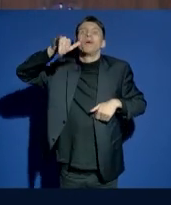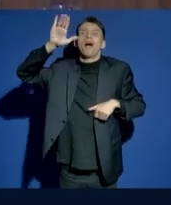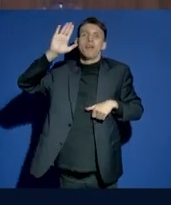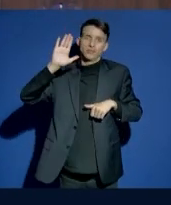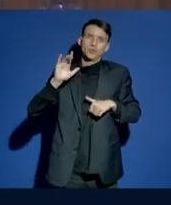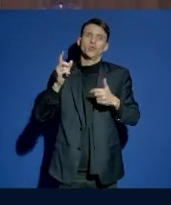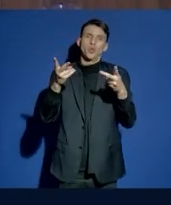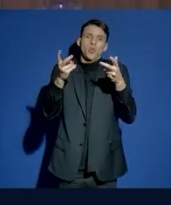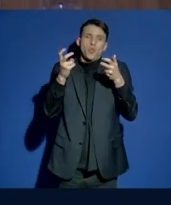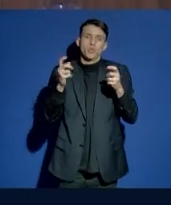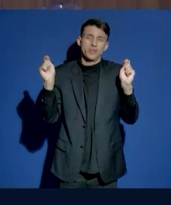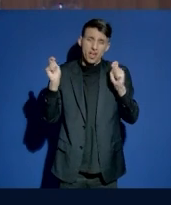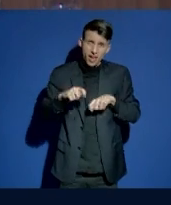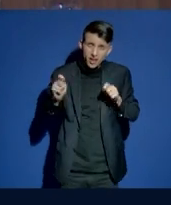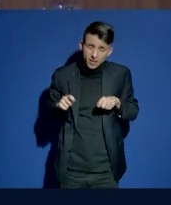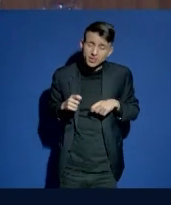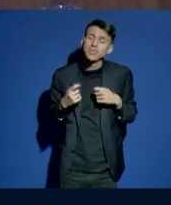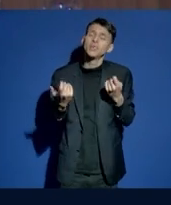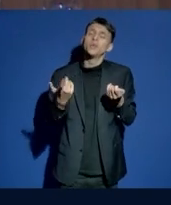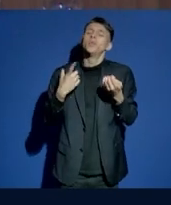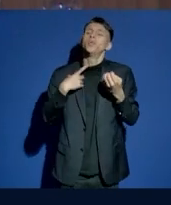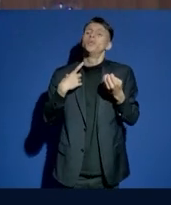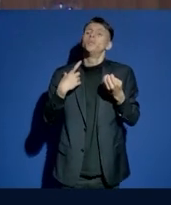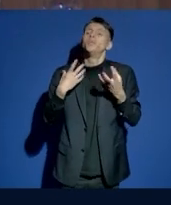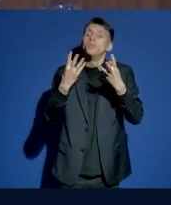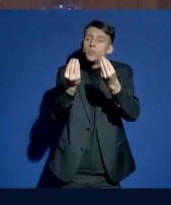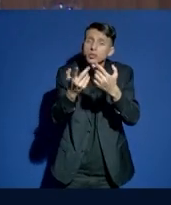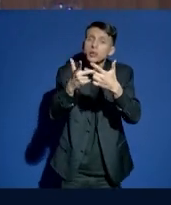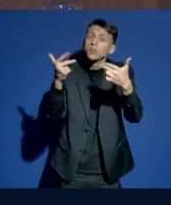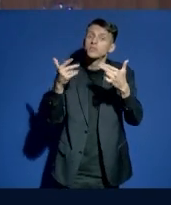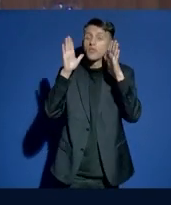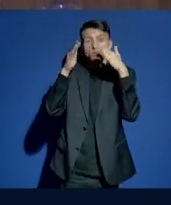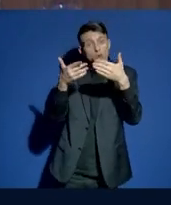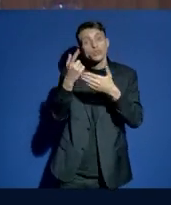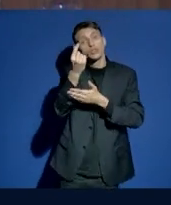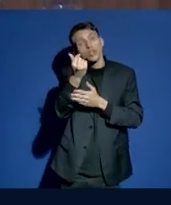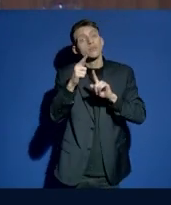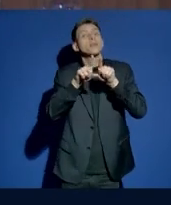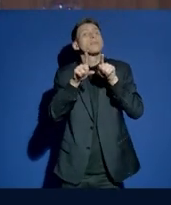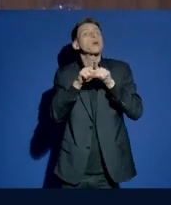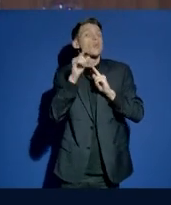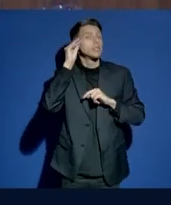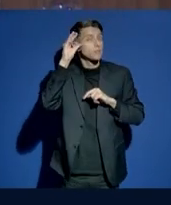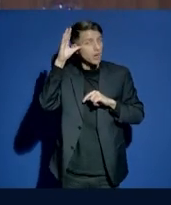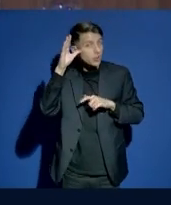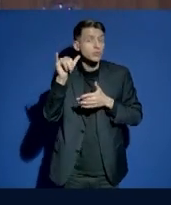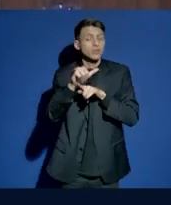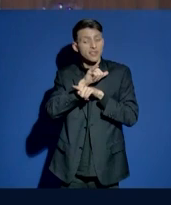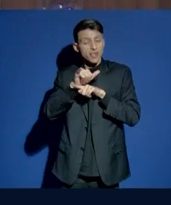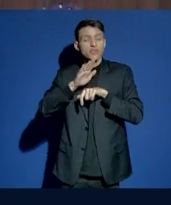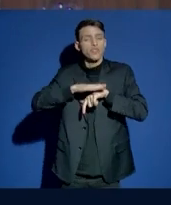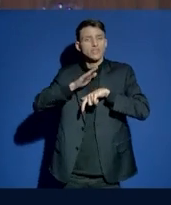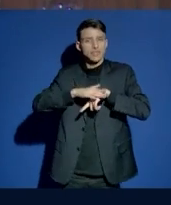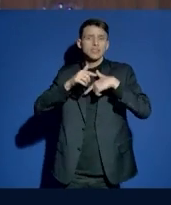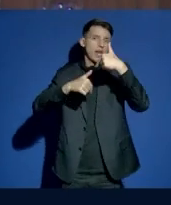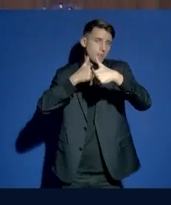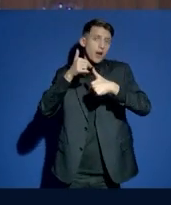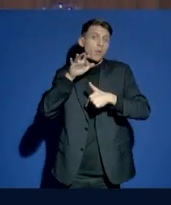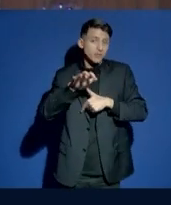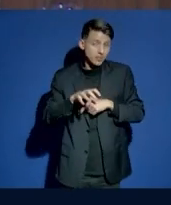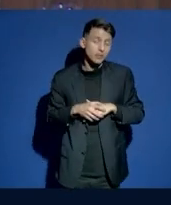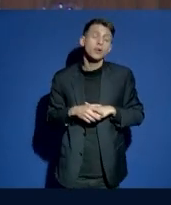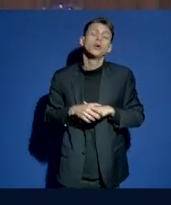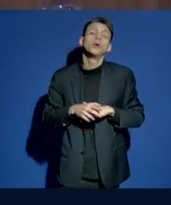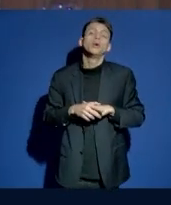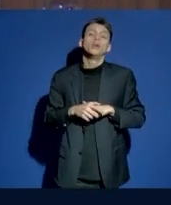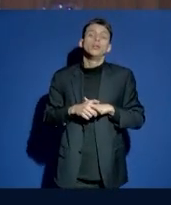você pode capturar carbono. Então, assim, é uma questão de dinheiro e de conhecimento para poder fazer essa transação. Então,